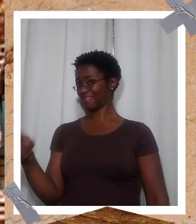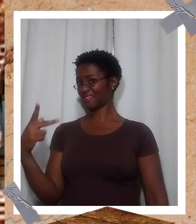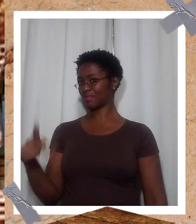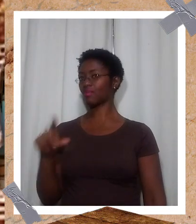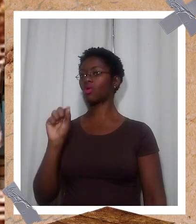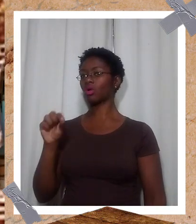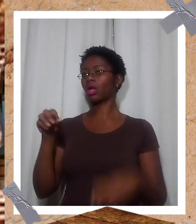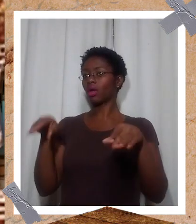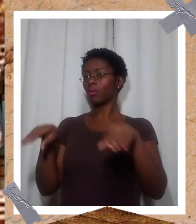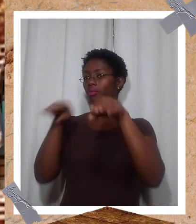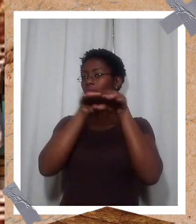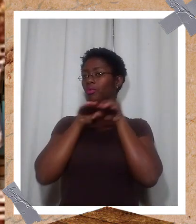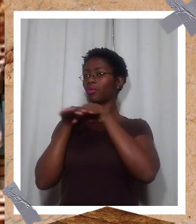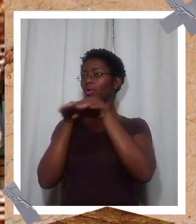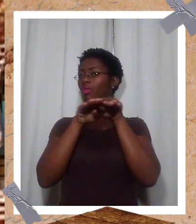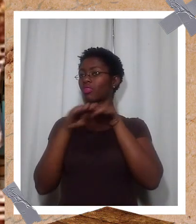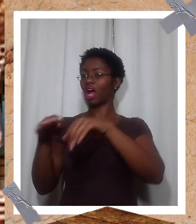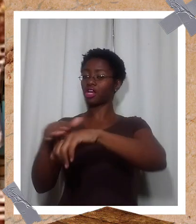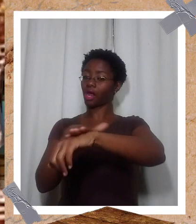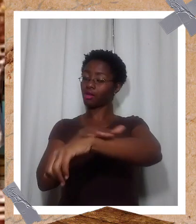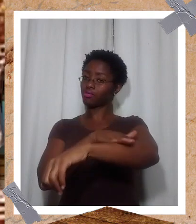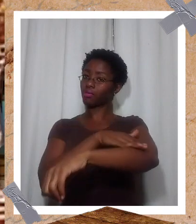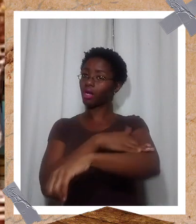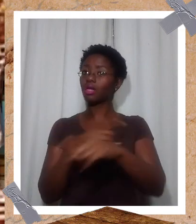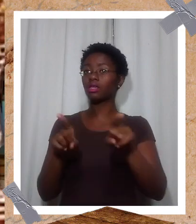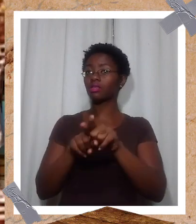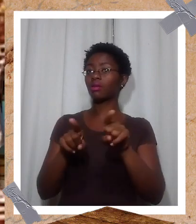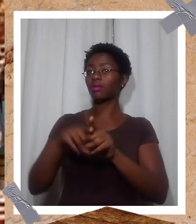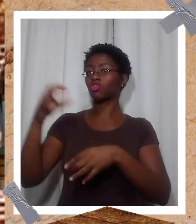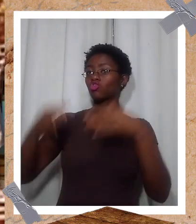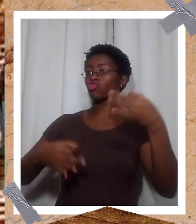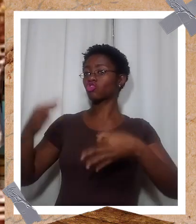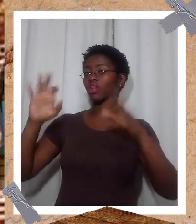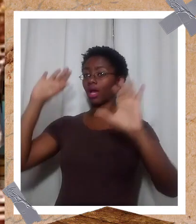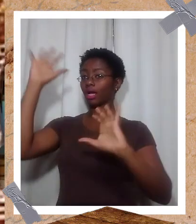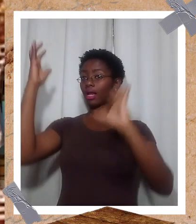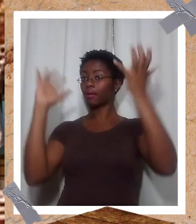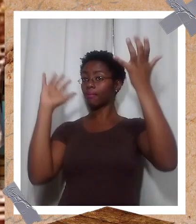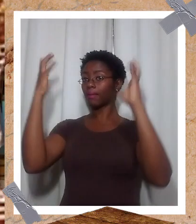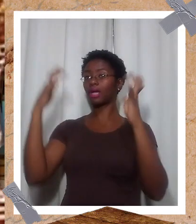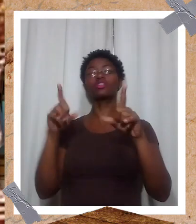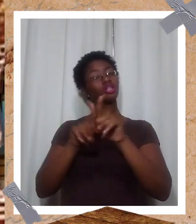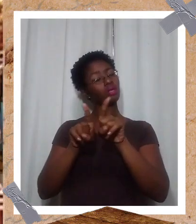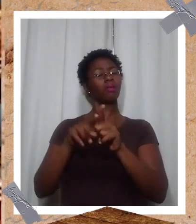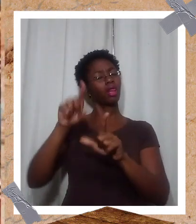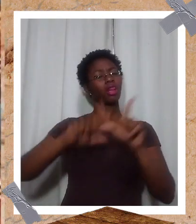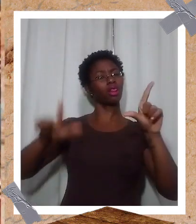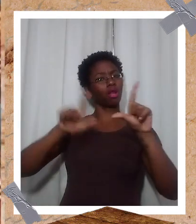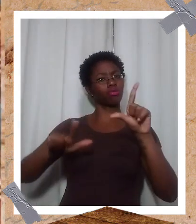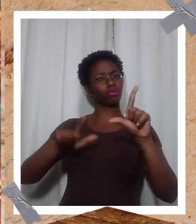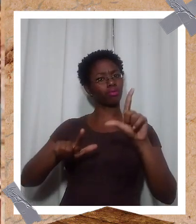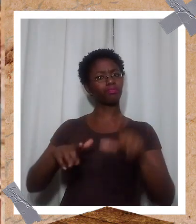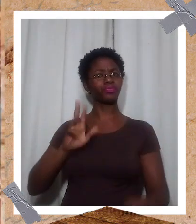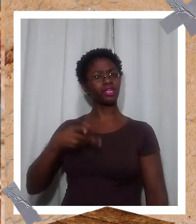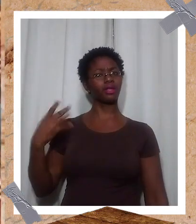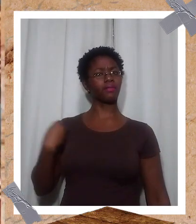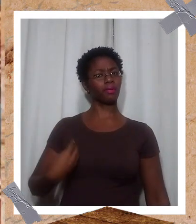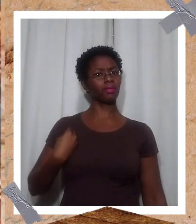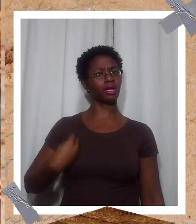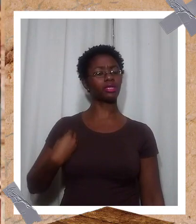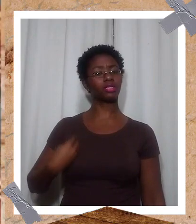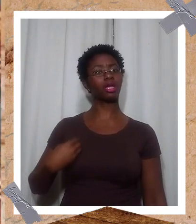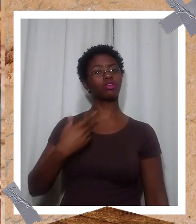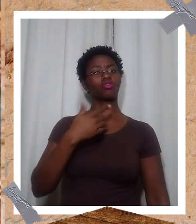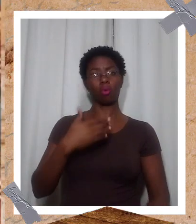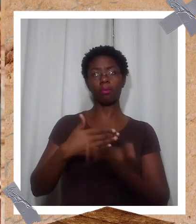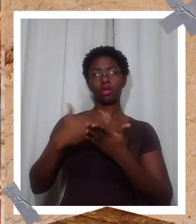equidade racial, justiça climática e literatura. Andréia está com a gente desde 2012, quando foi uma